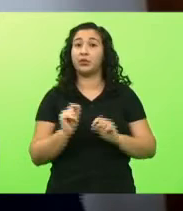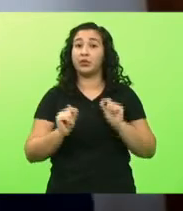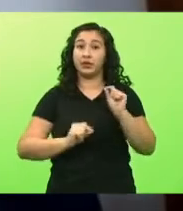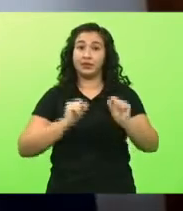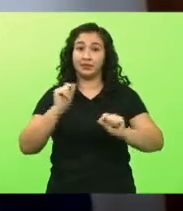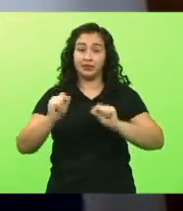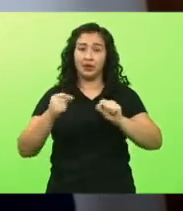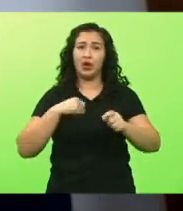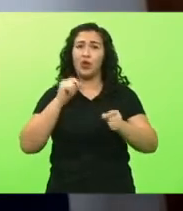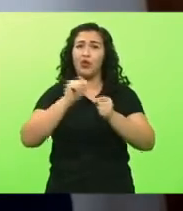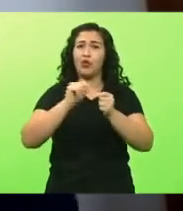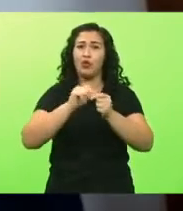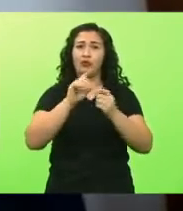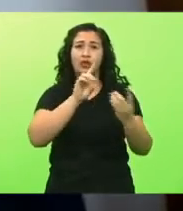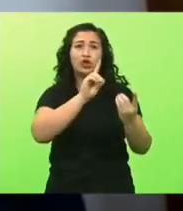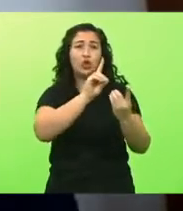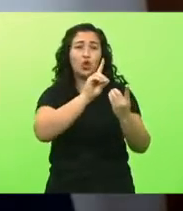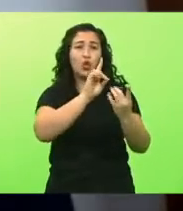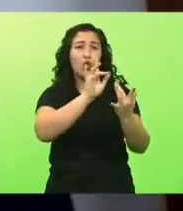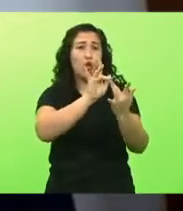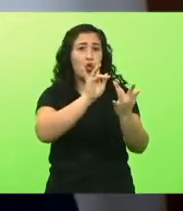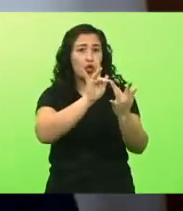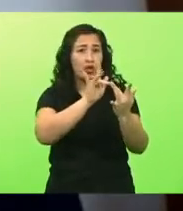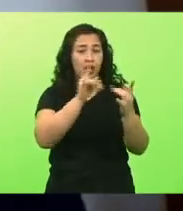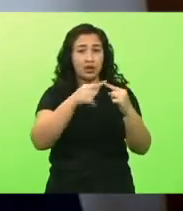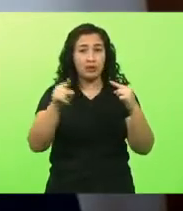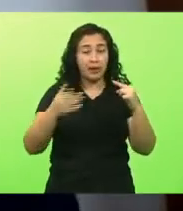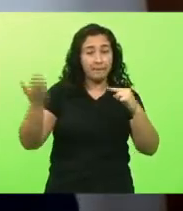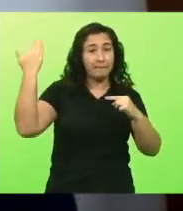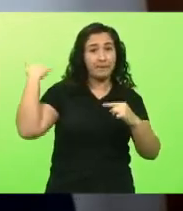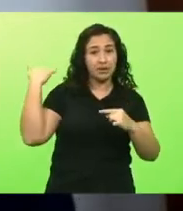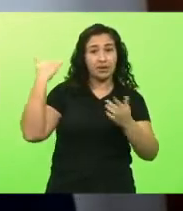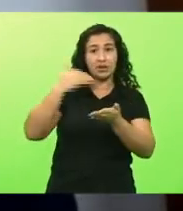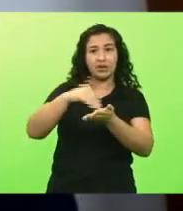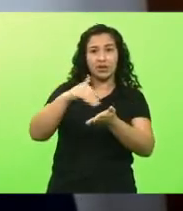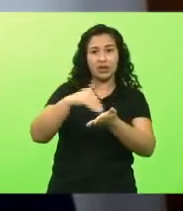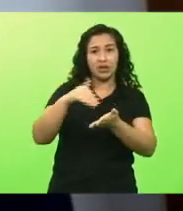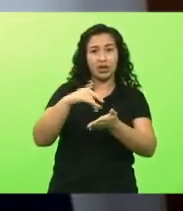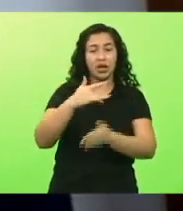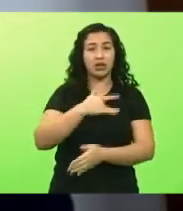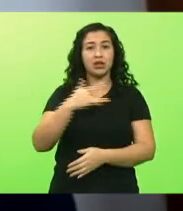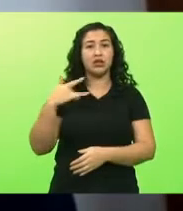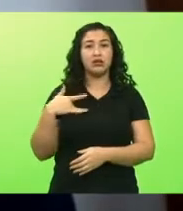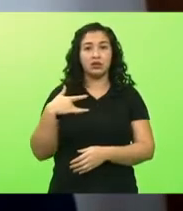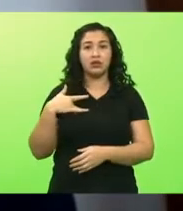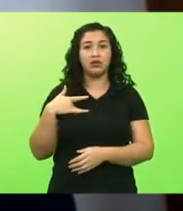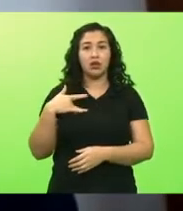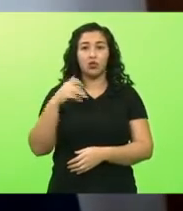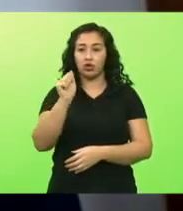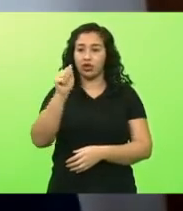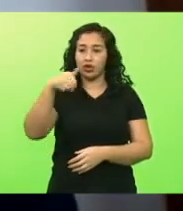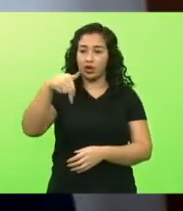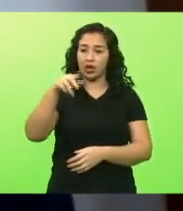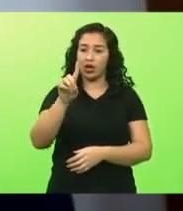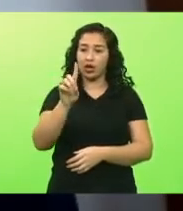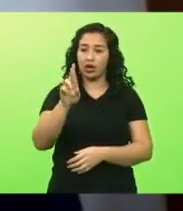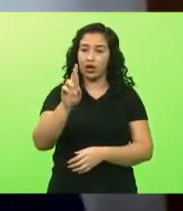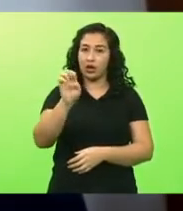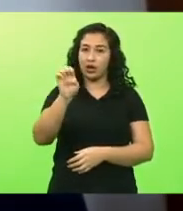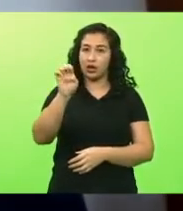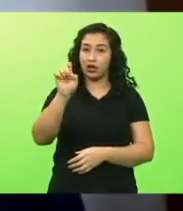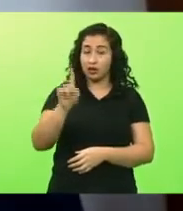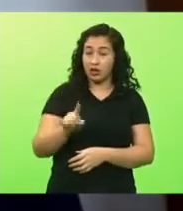eu fiz contato na semana passada com o secretário da Saúde, Dr. André, que tem, sim,